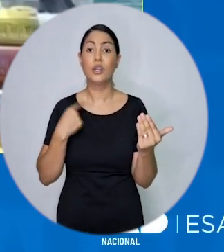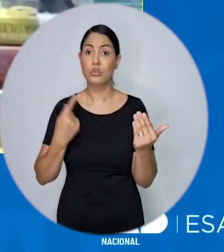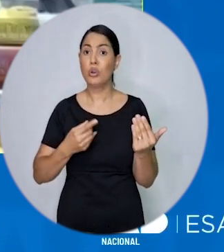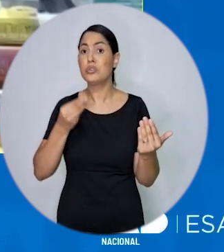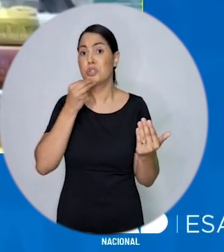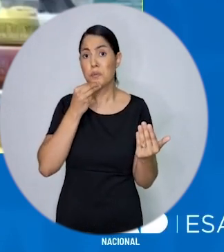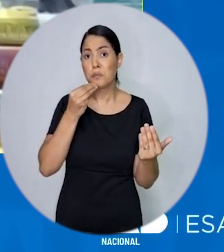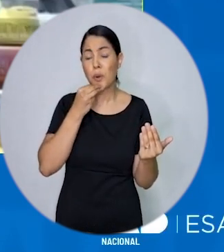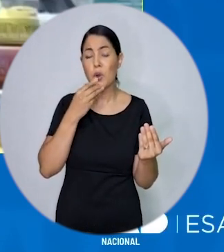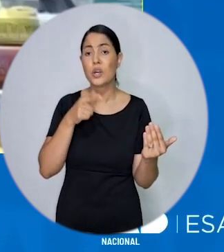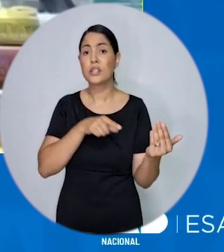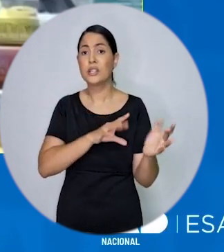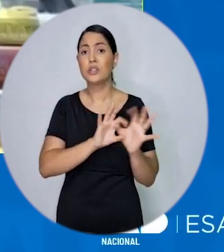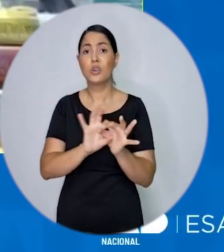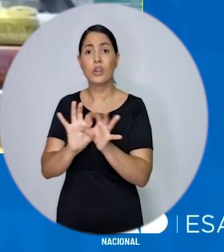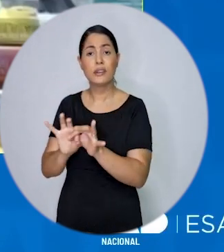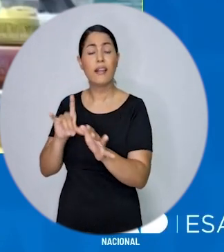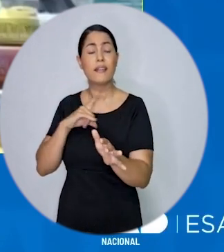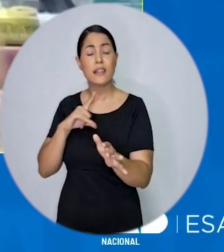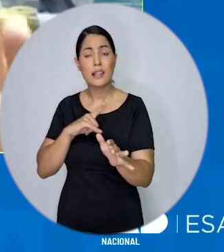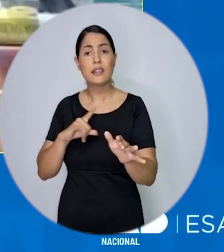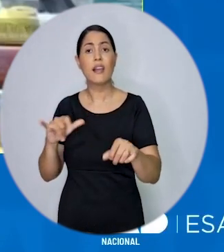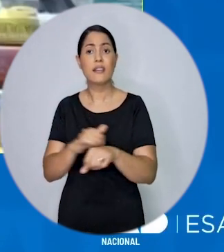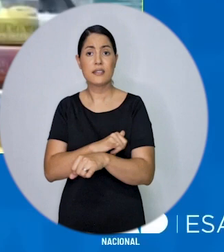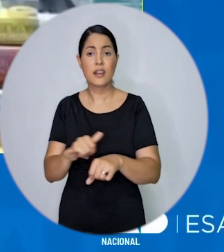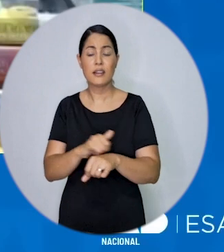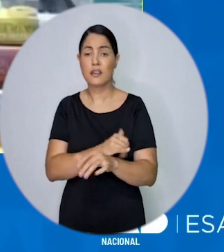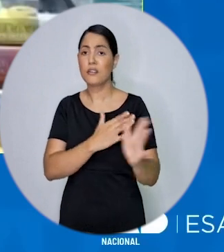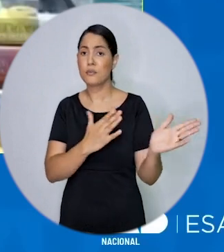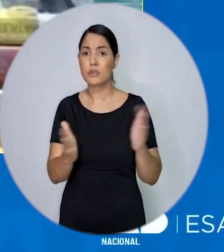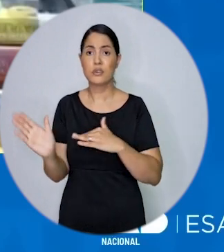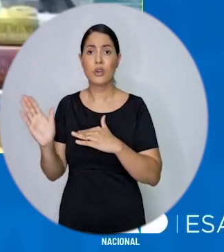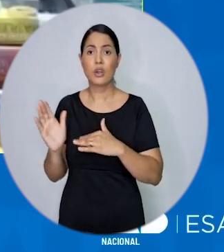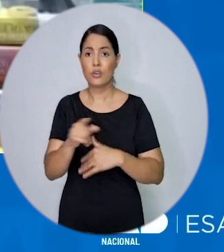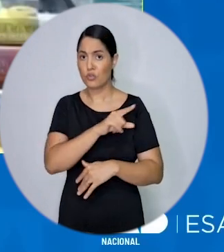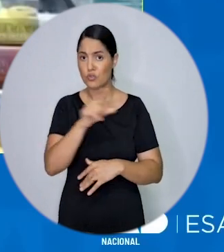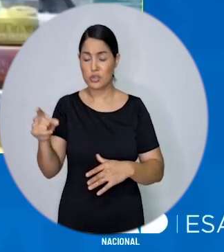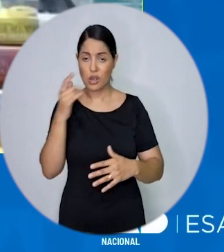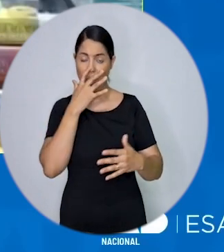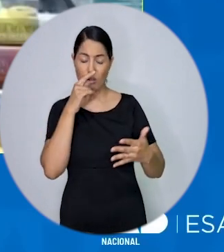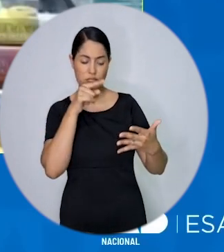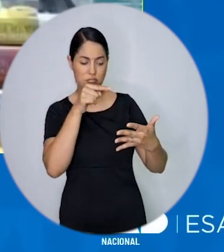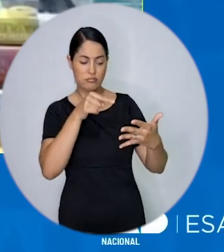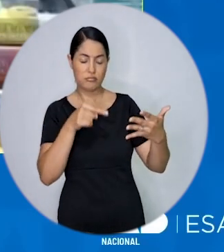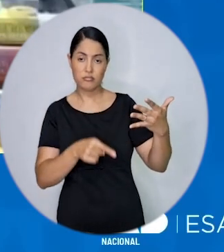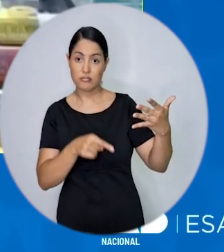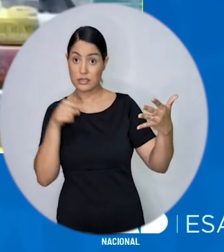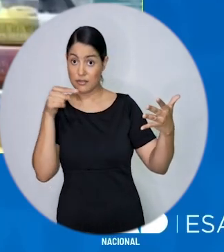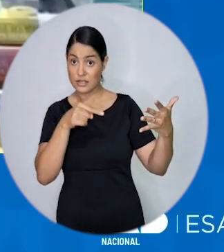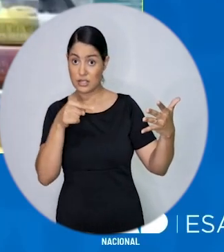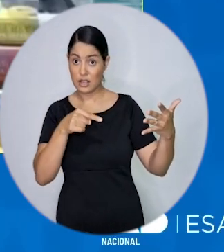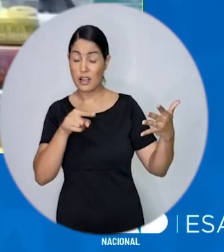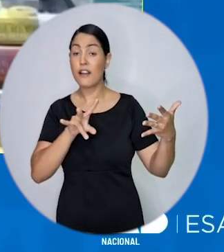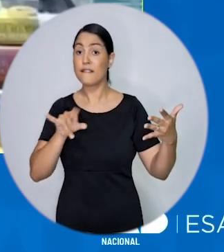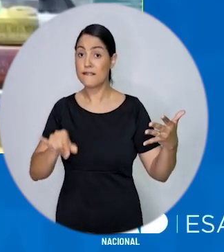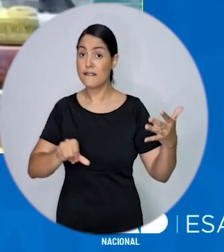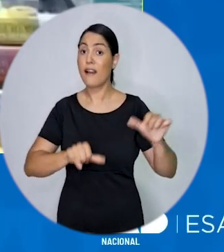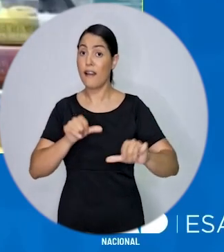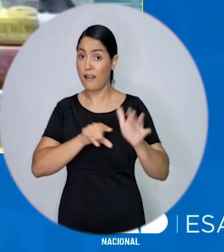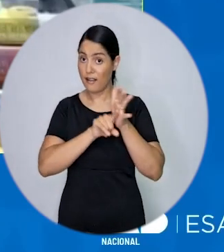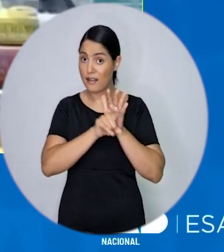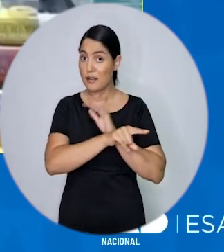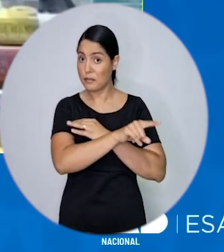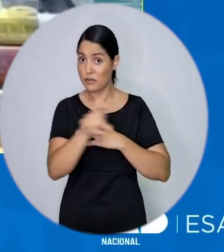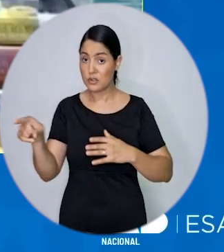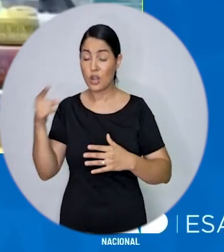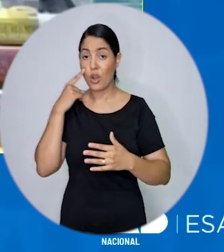dentro desses processos, dentro dessas plataformas processuais, todo mundo olhando para mim isso aqui, ó. Isso aqui vai